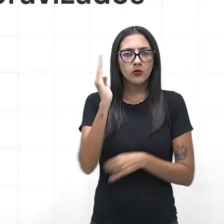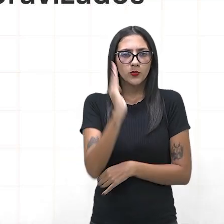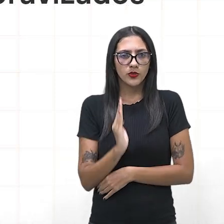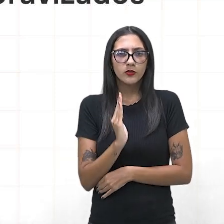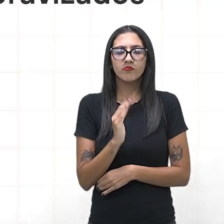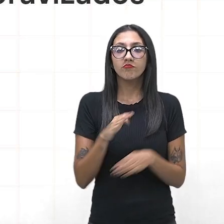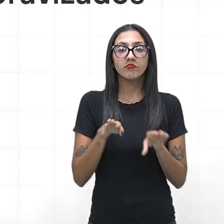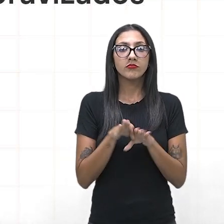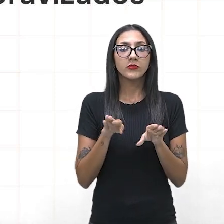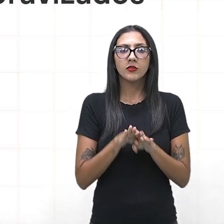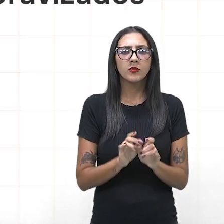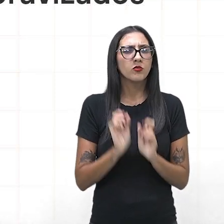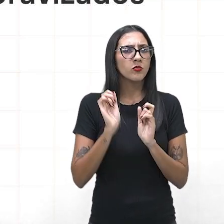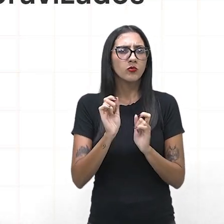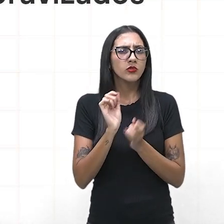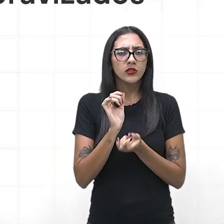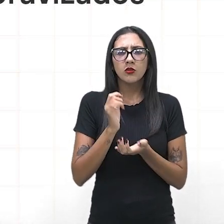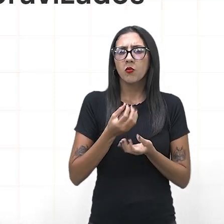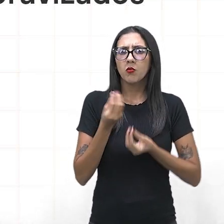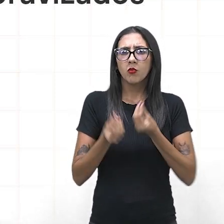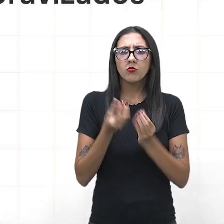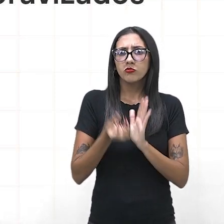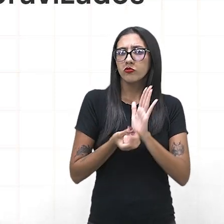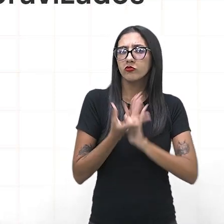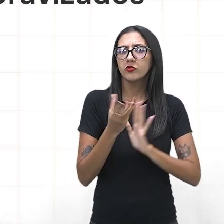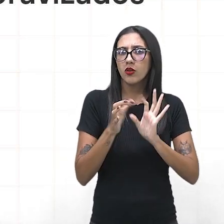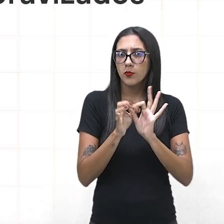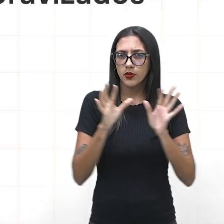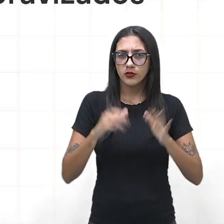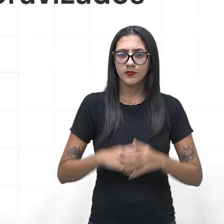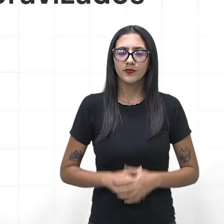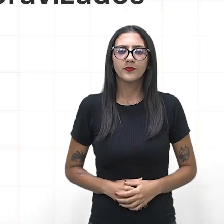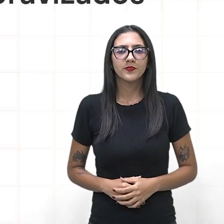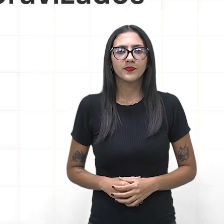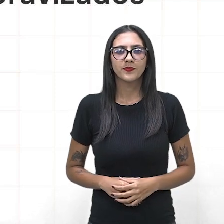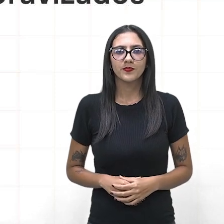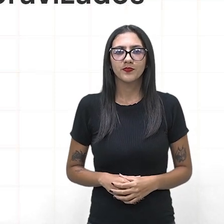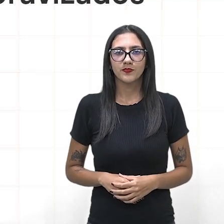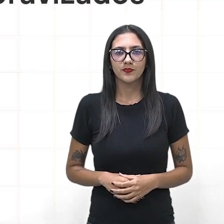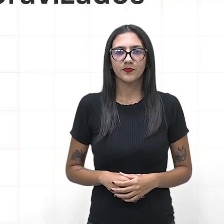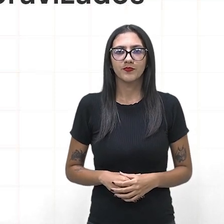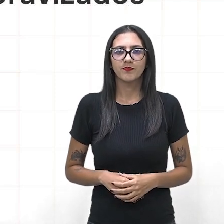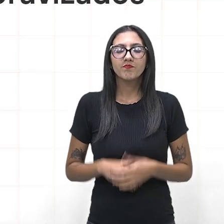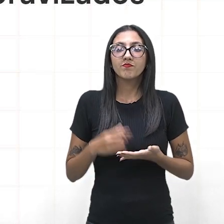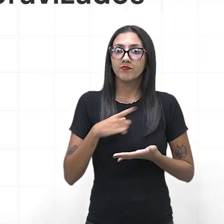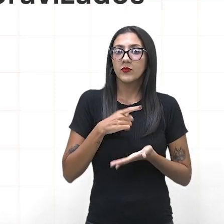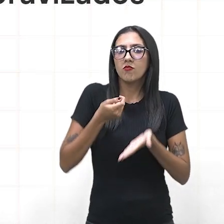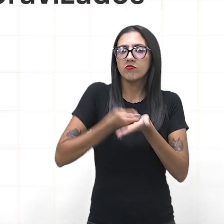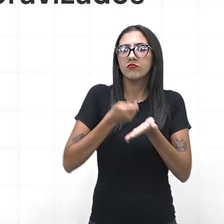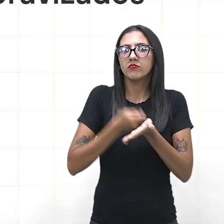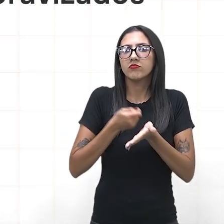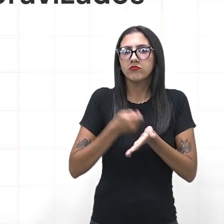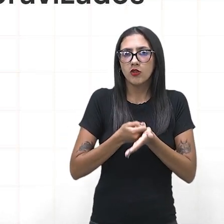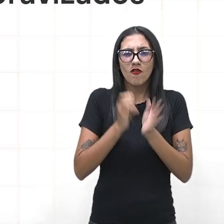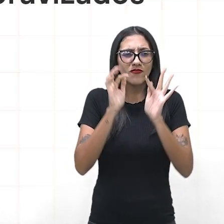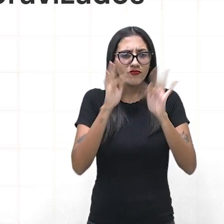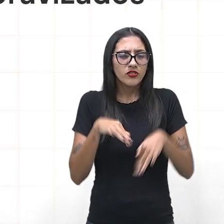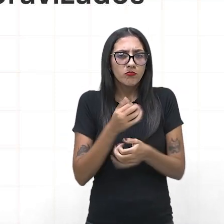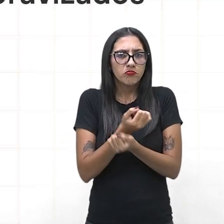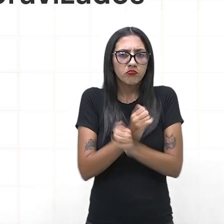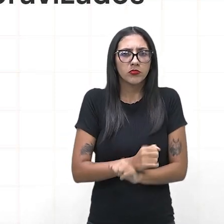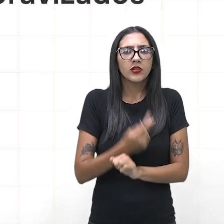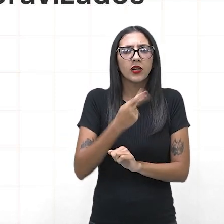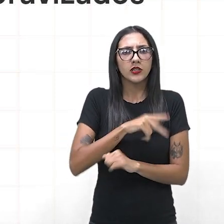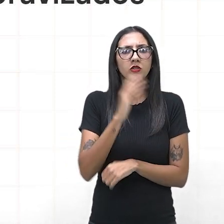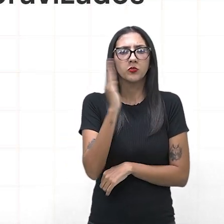que culminou, de fato, com a abolição da escravidão. Vamos lá, gente. A luta pelo fim da escravidão no país foi algo